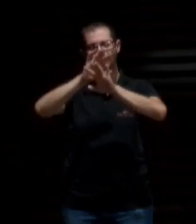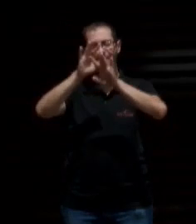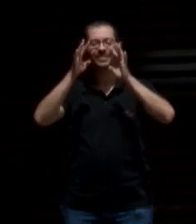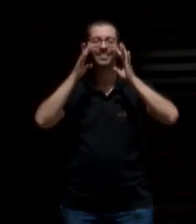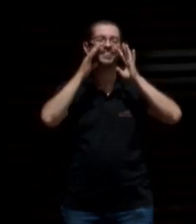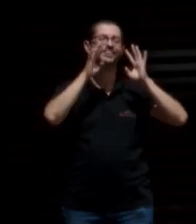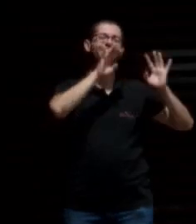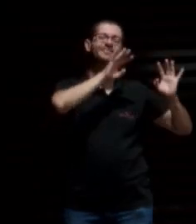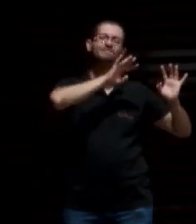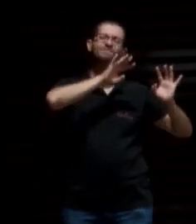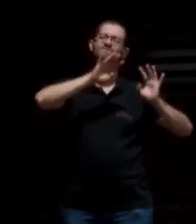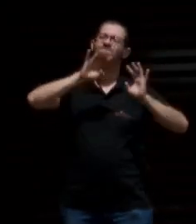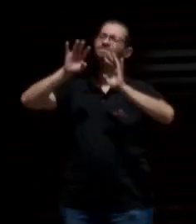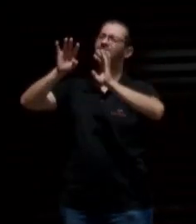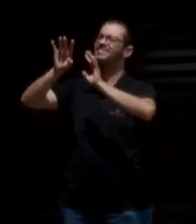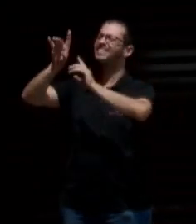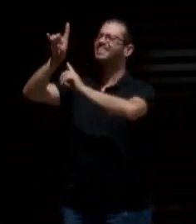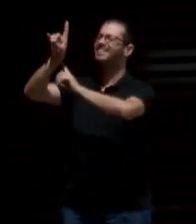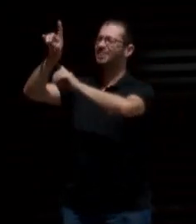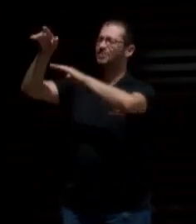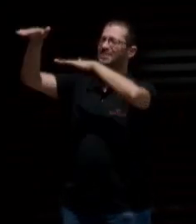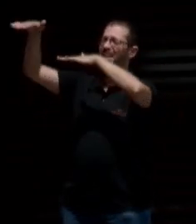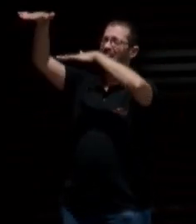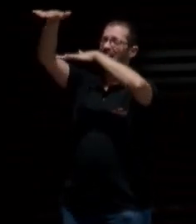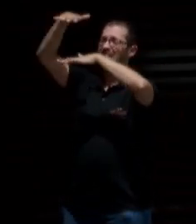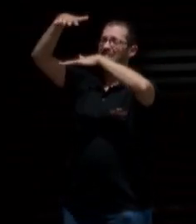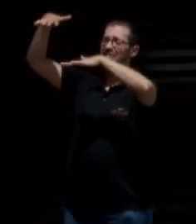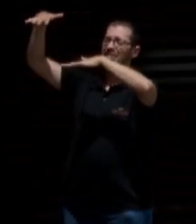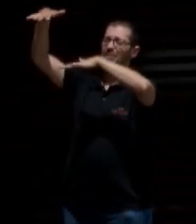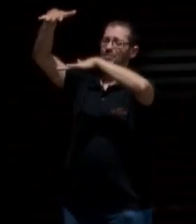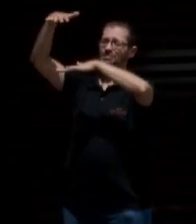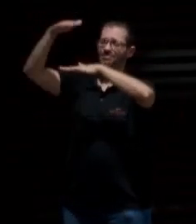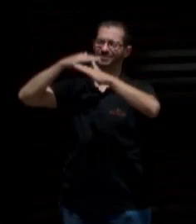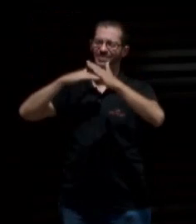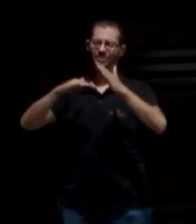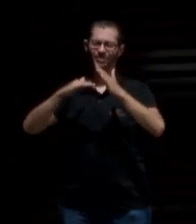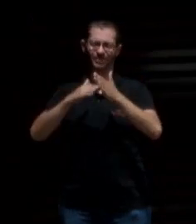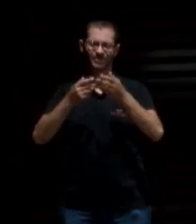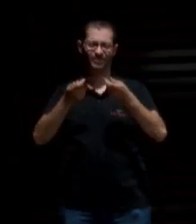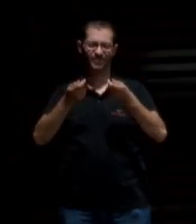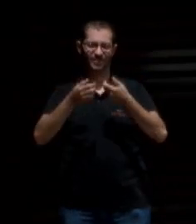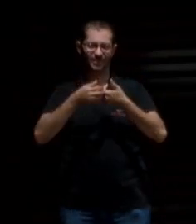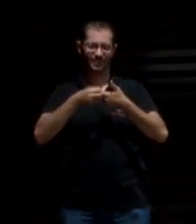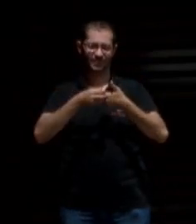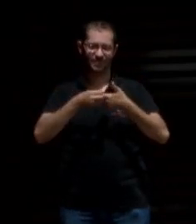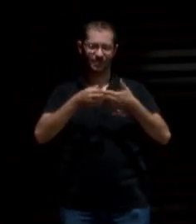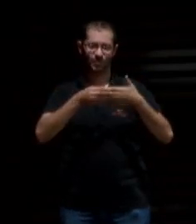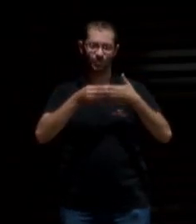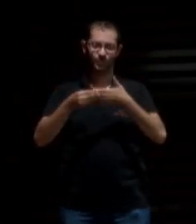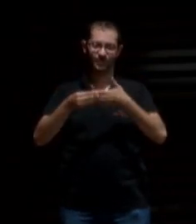olhos e ver que Tu mesmo estás acima de tudo e de todos, conduzindo-nos para aquela glória, para